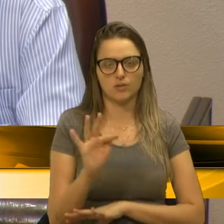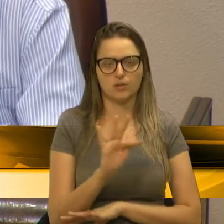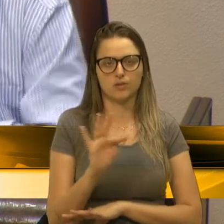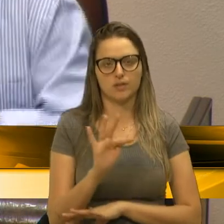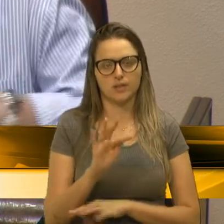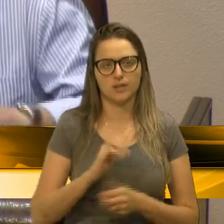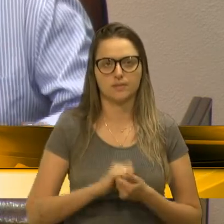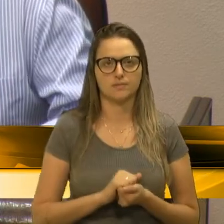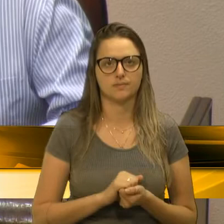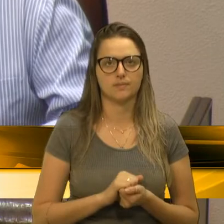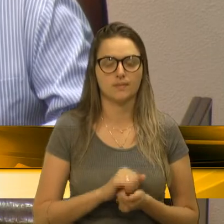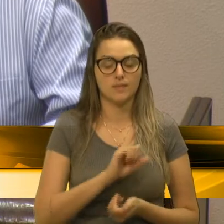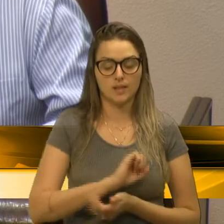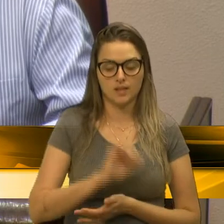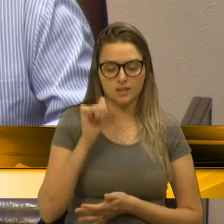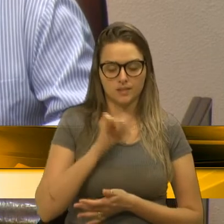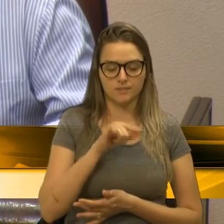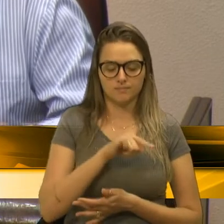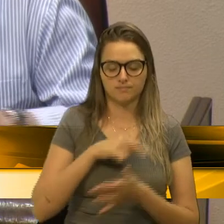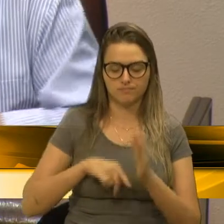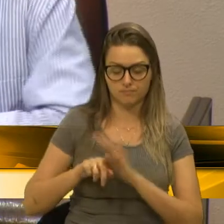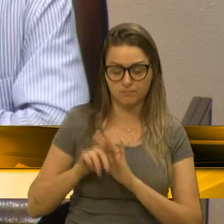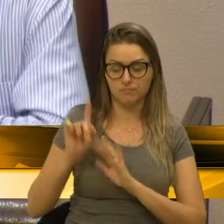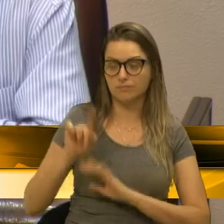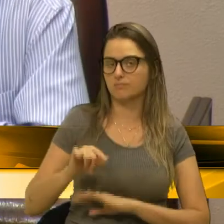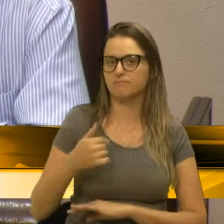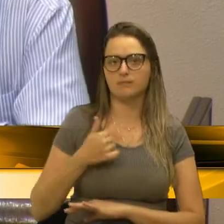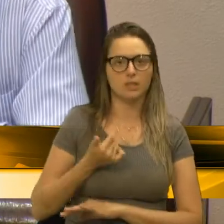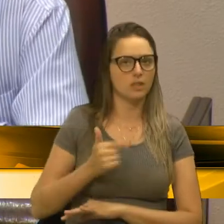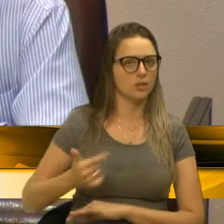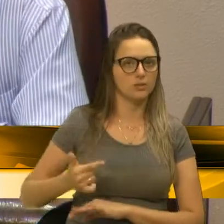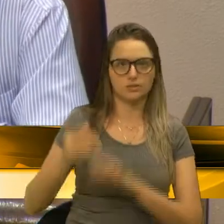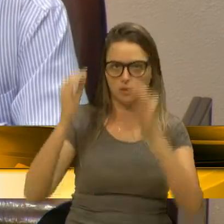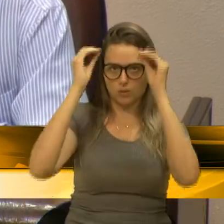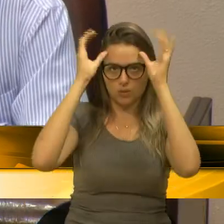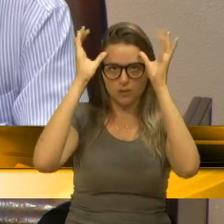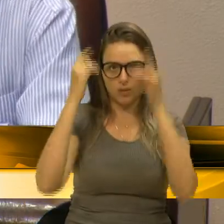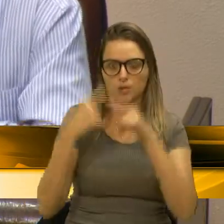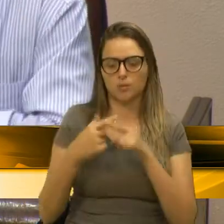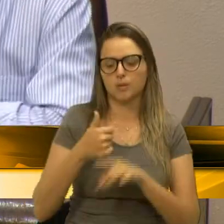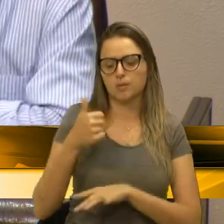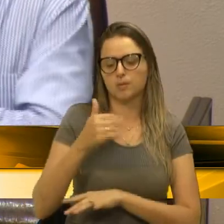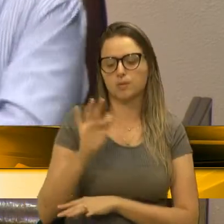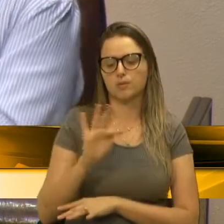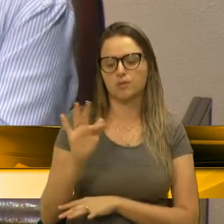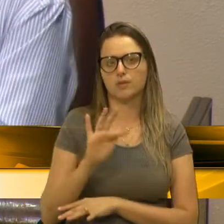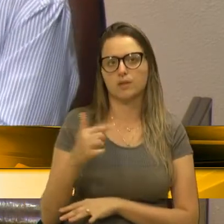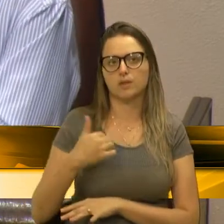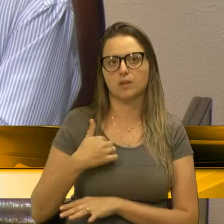habitual. Senhora Geraldine, esse eu não tenho conhecimento, porque a partir de 1º de fevereiro já foi